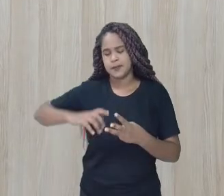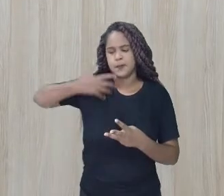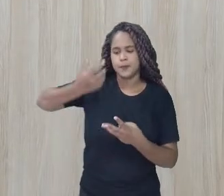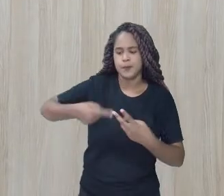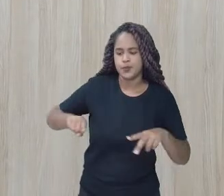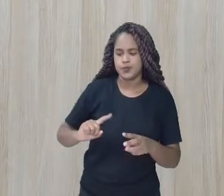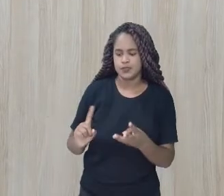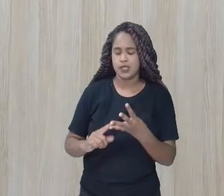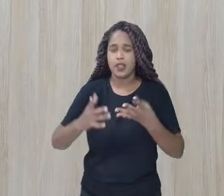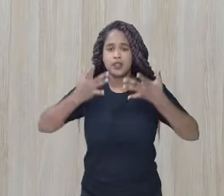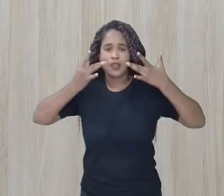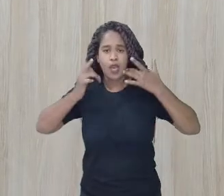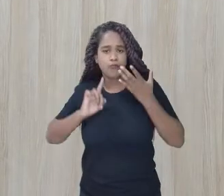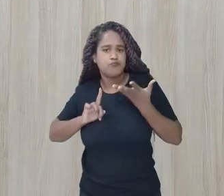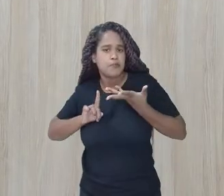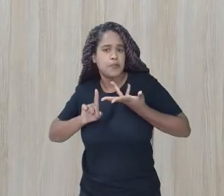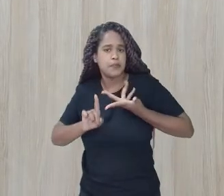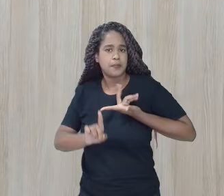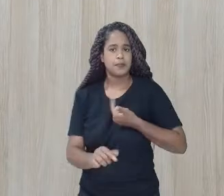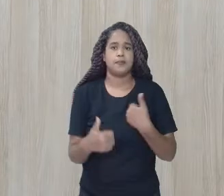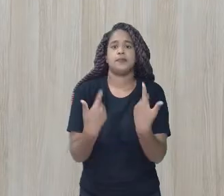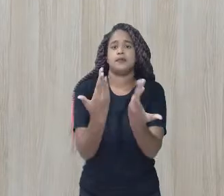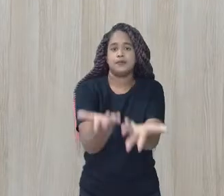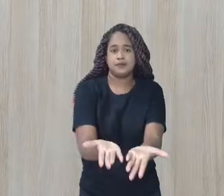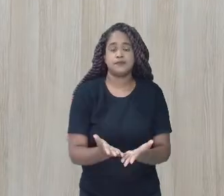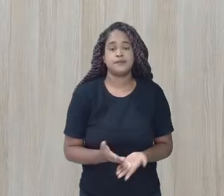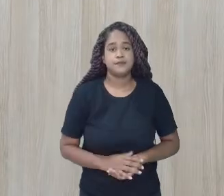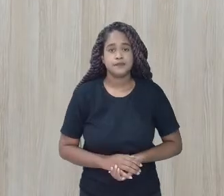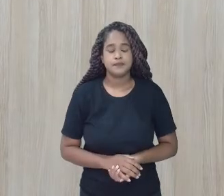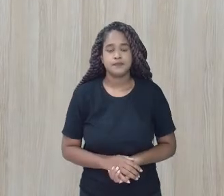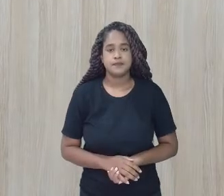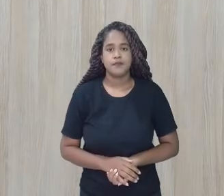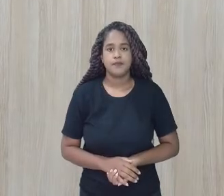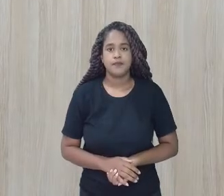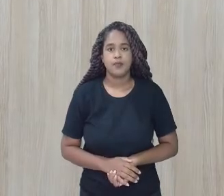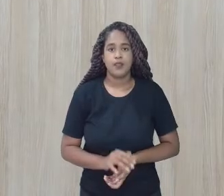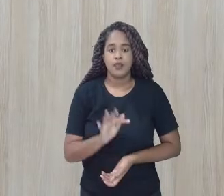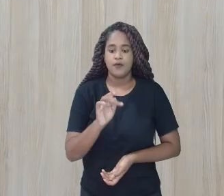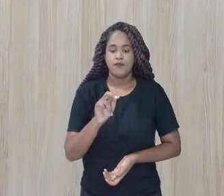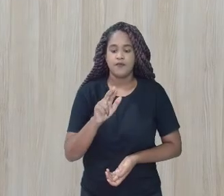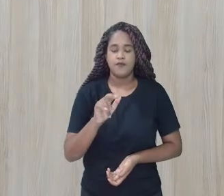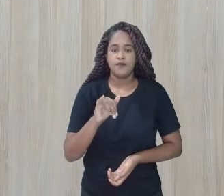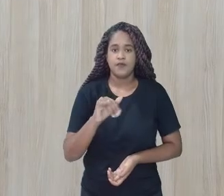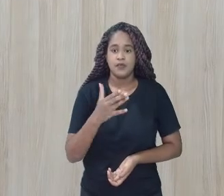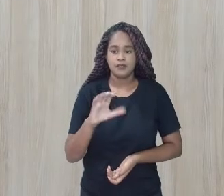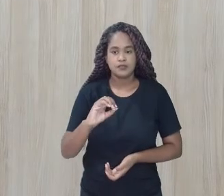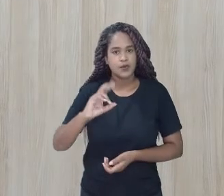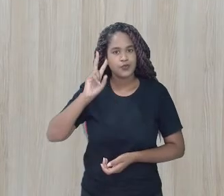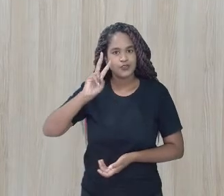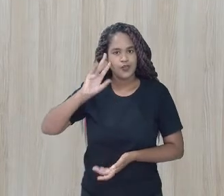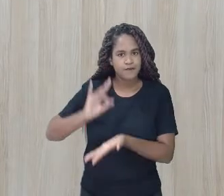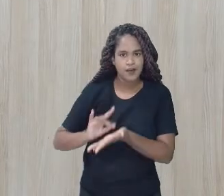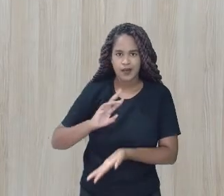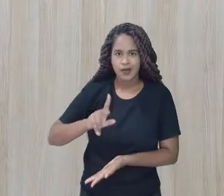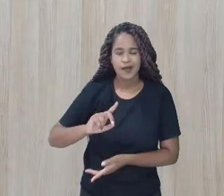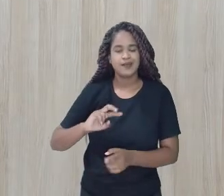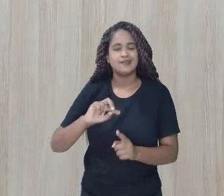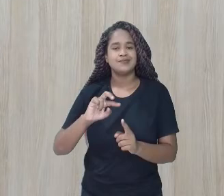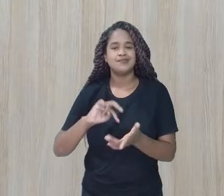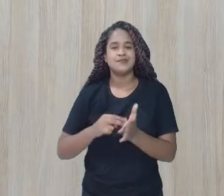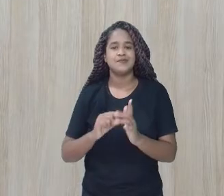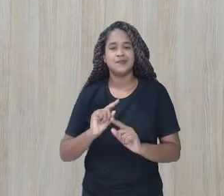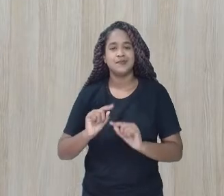no teatro. Então, essa ficção existe para dar margem àquilo que a gente não consegue viver. Porque a nossa